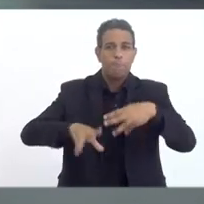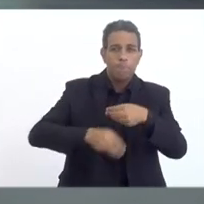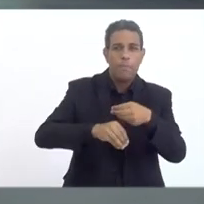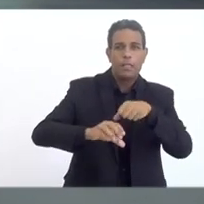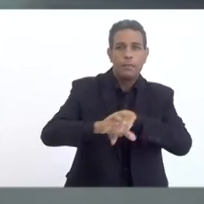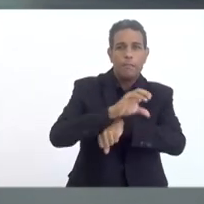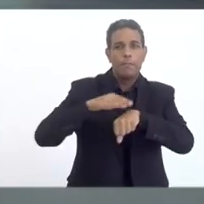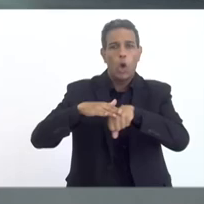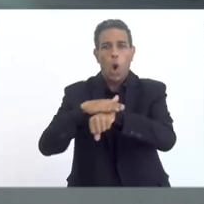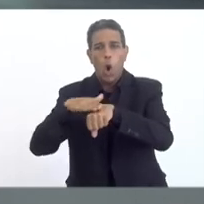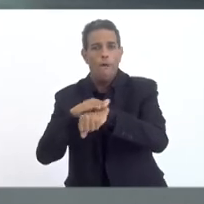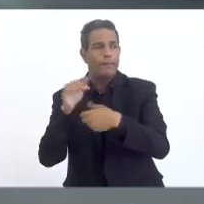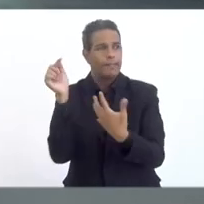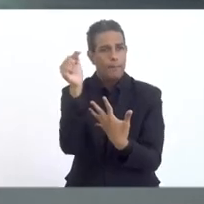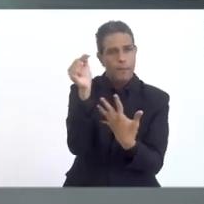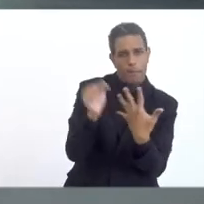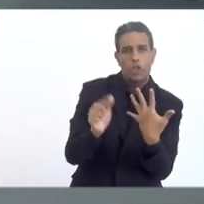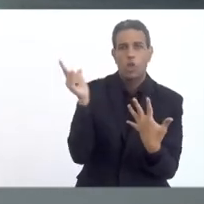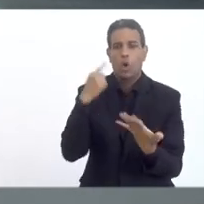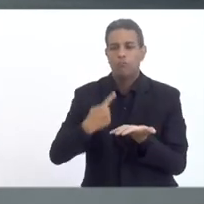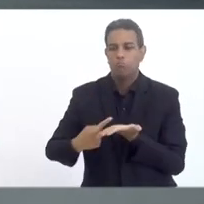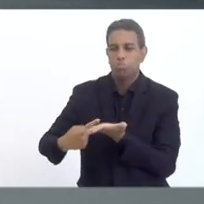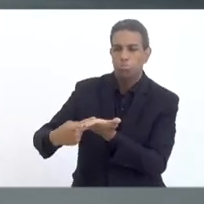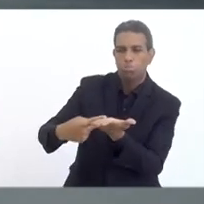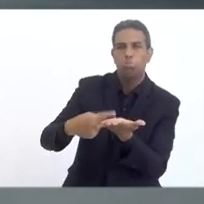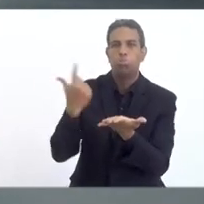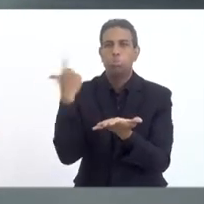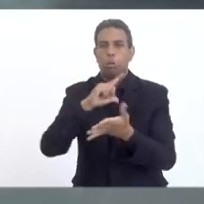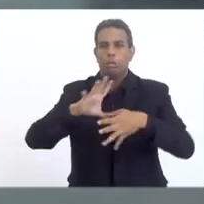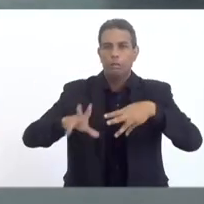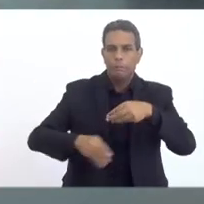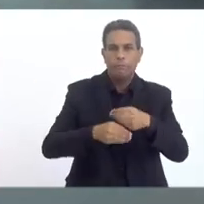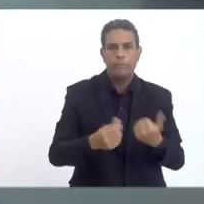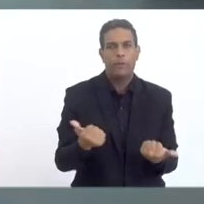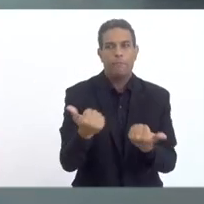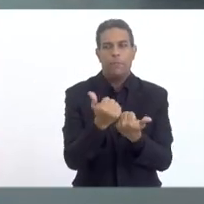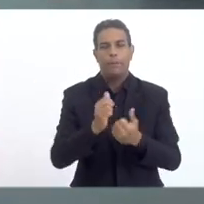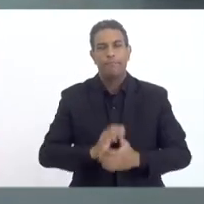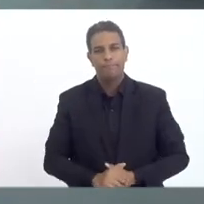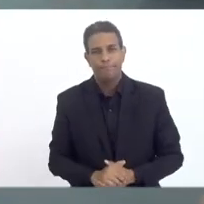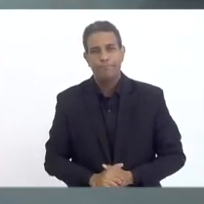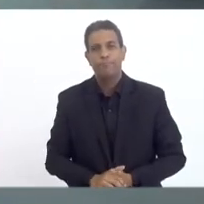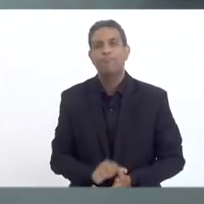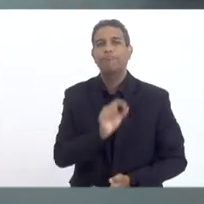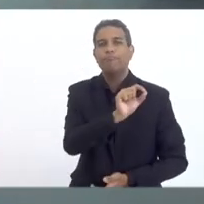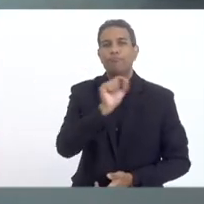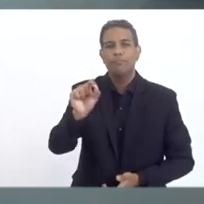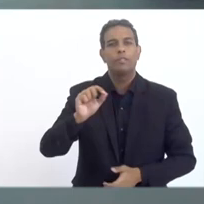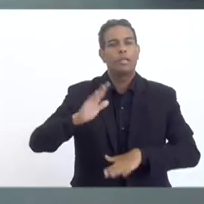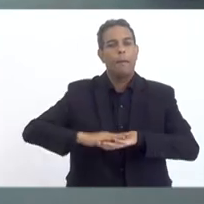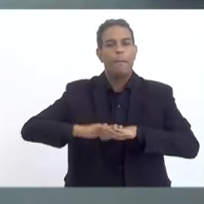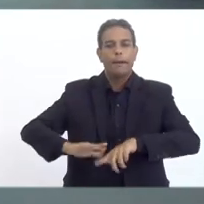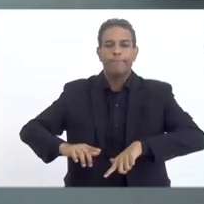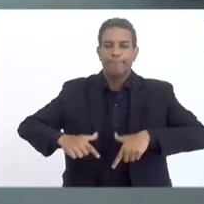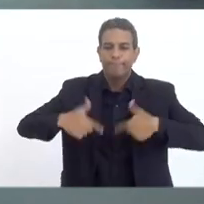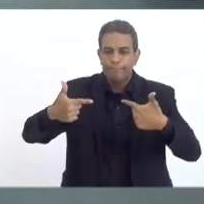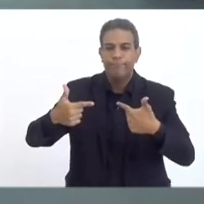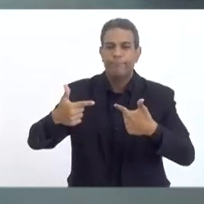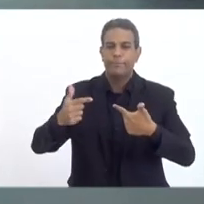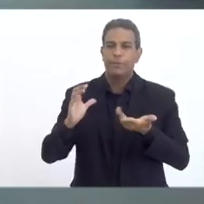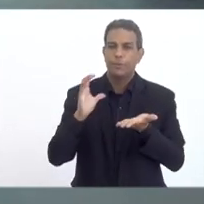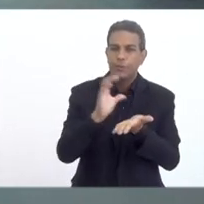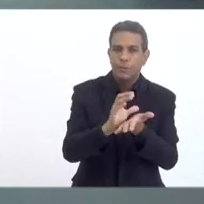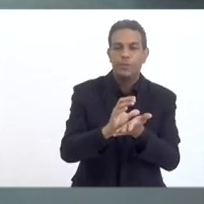ser conversadas para que os assistentes também sejam incluídos. Outra questão diz respeito à autonomia financeira do Rio